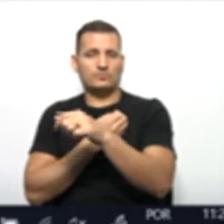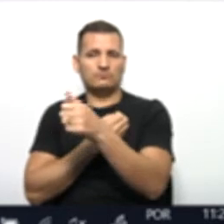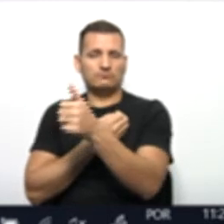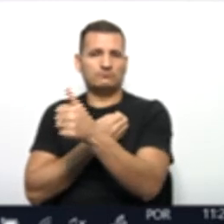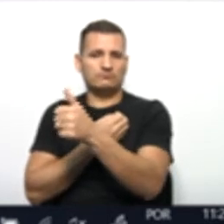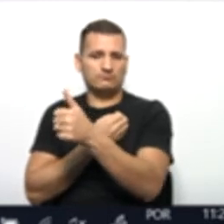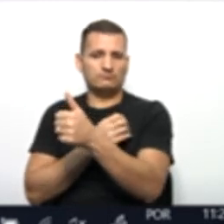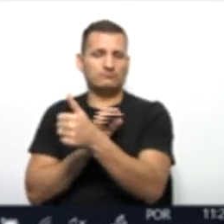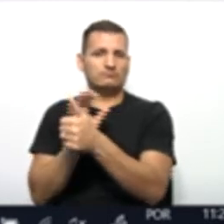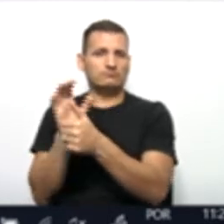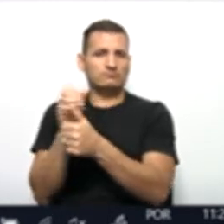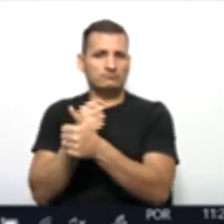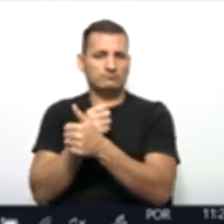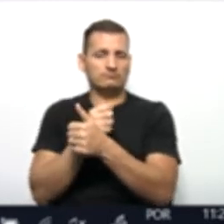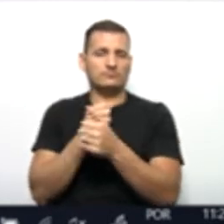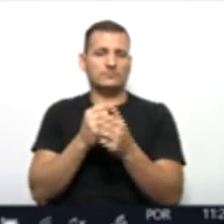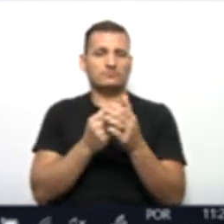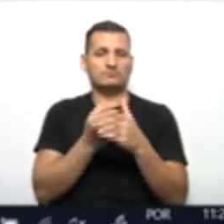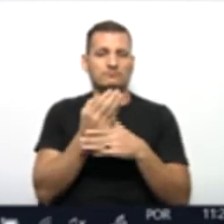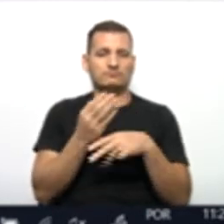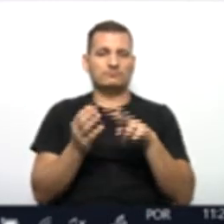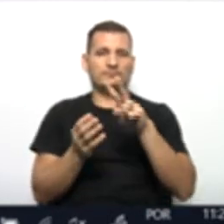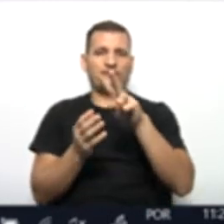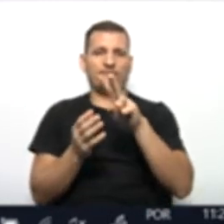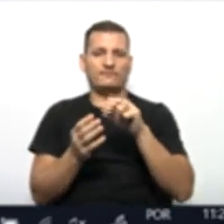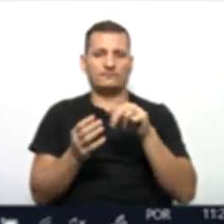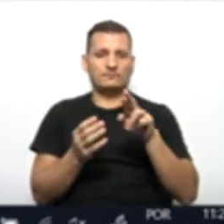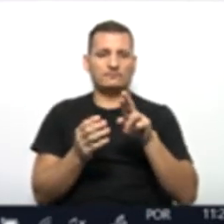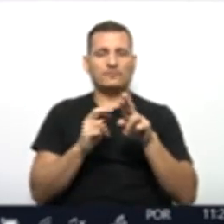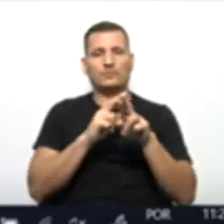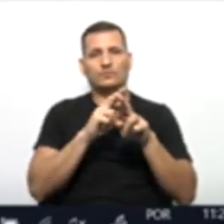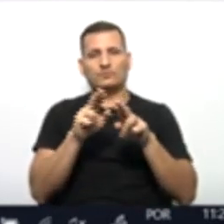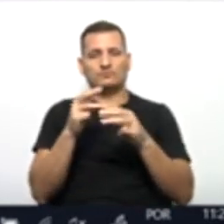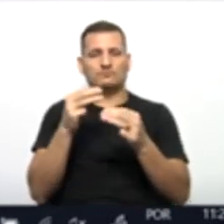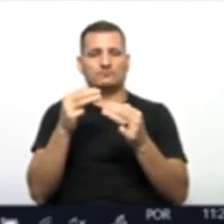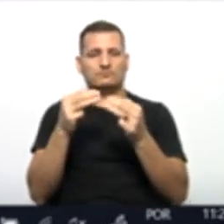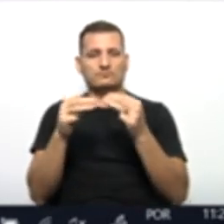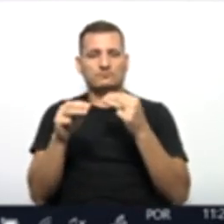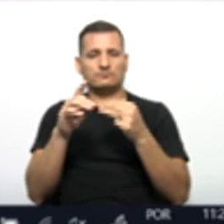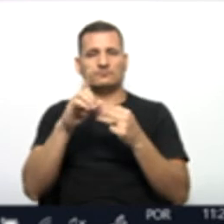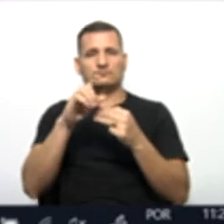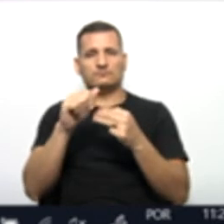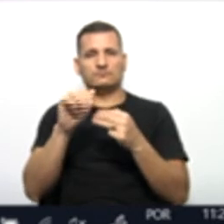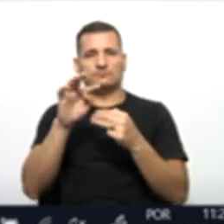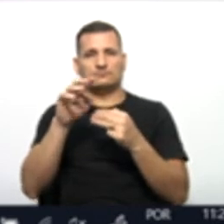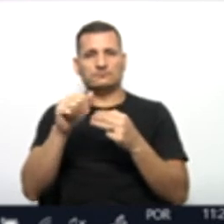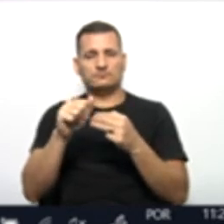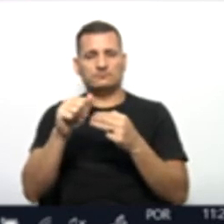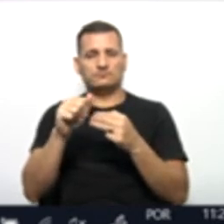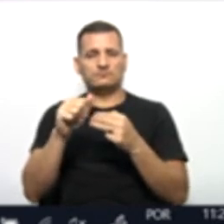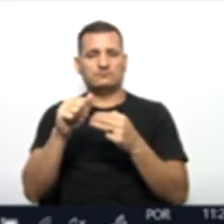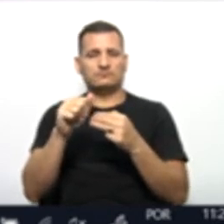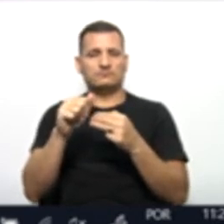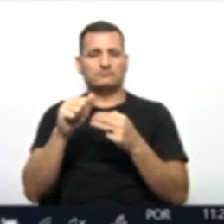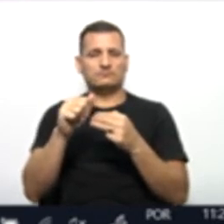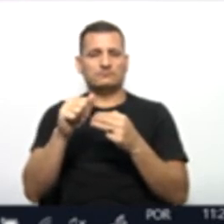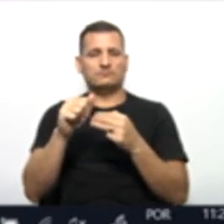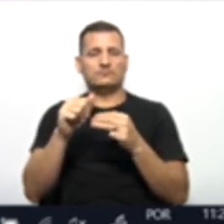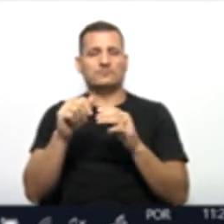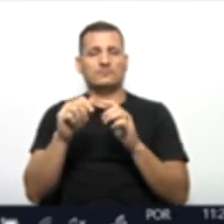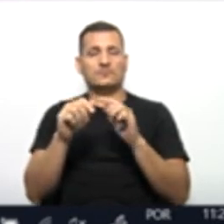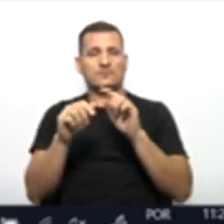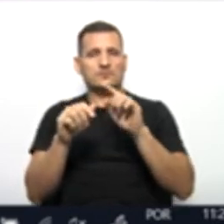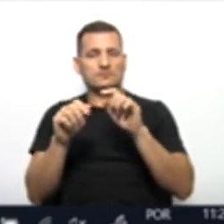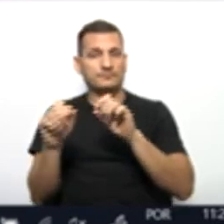e cria as variáveis nome mensagem data de envio eo haidê executa aí committee